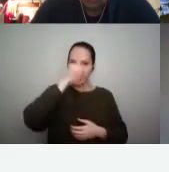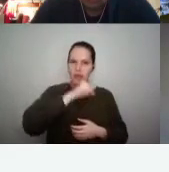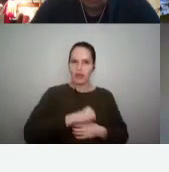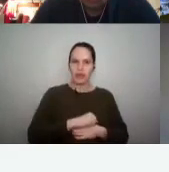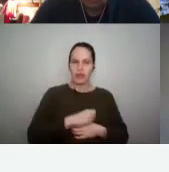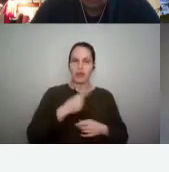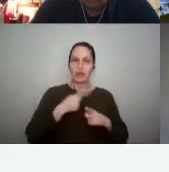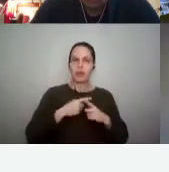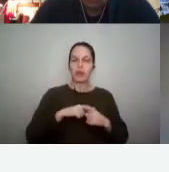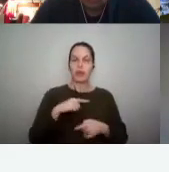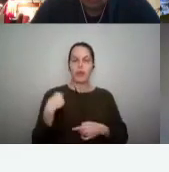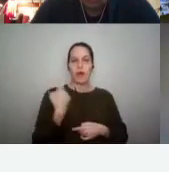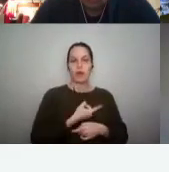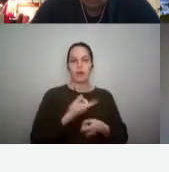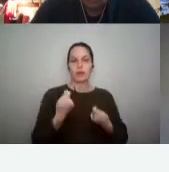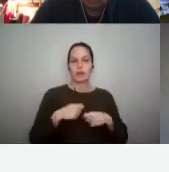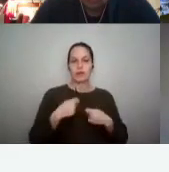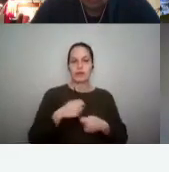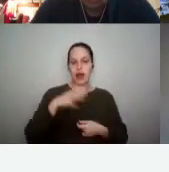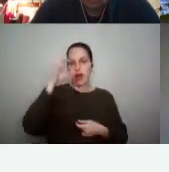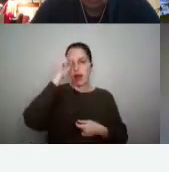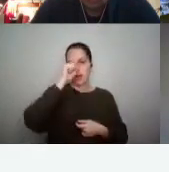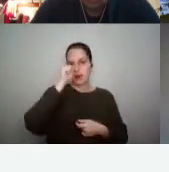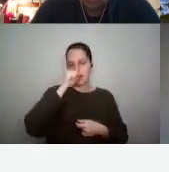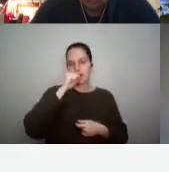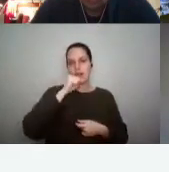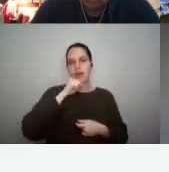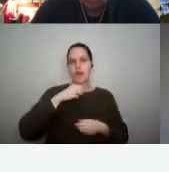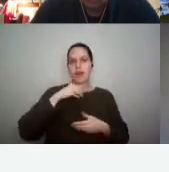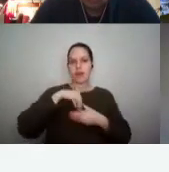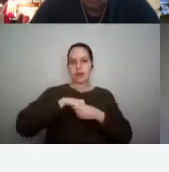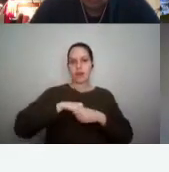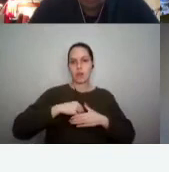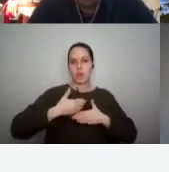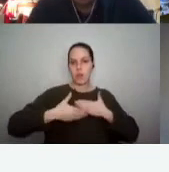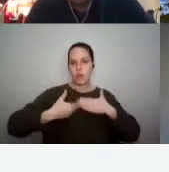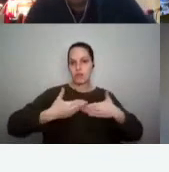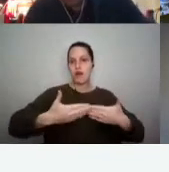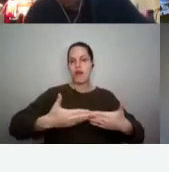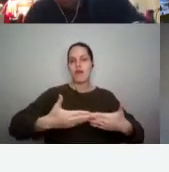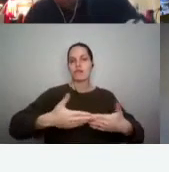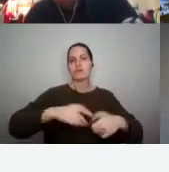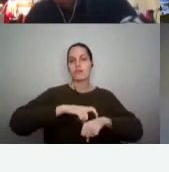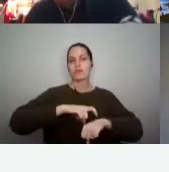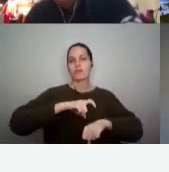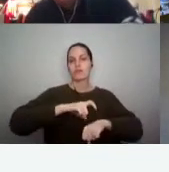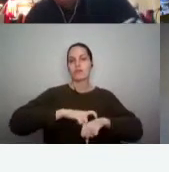desse processo a sermos professores, né, que possam